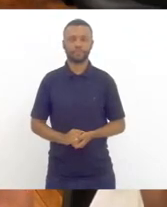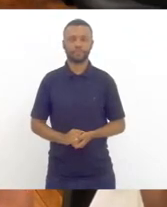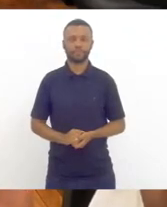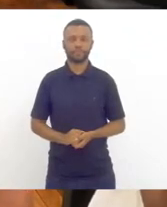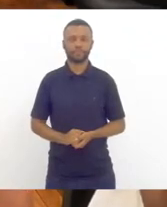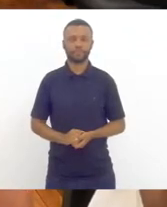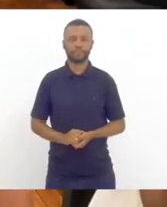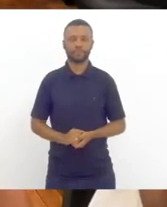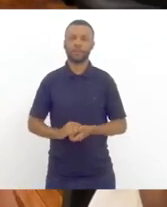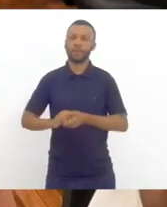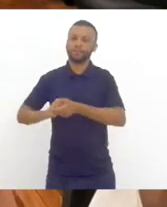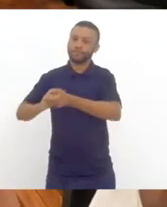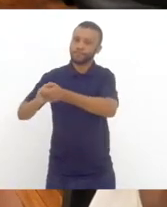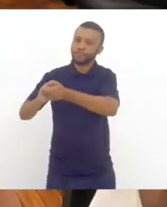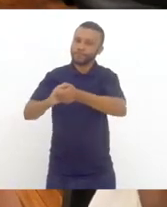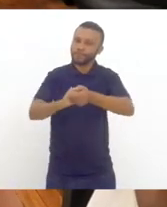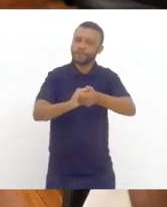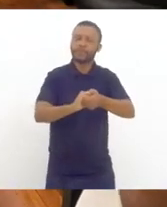o deputado